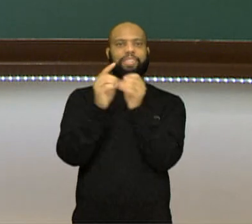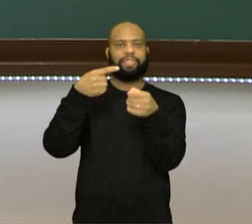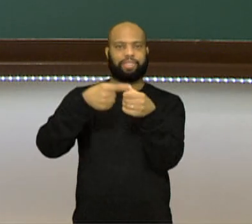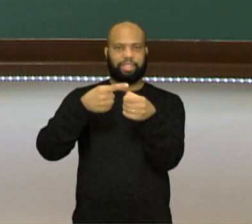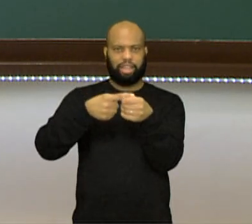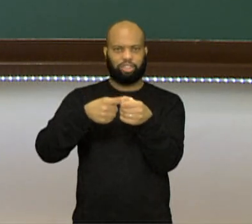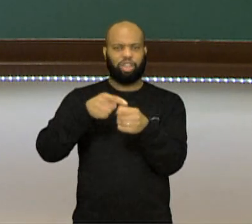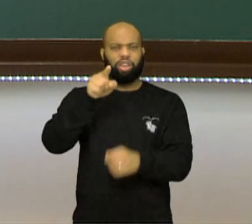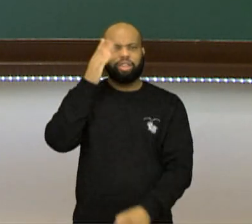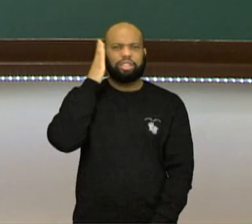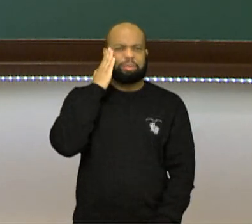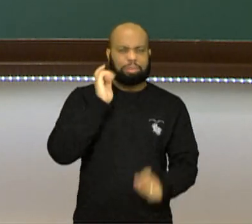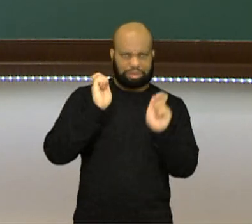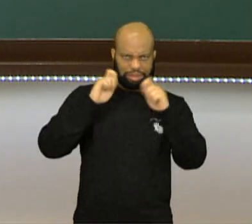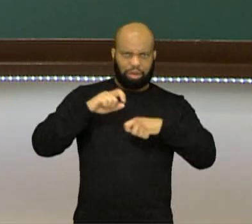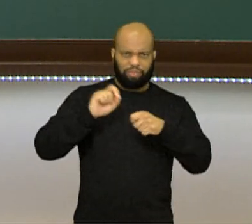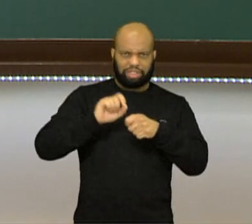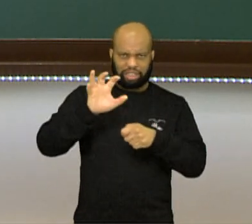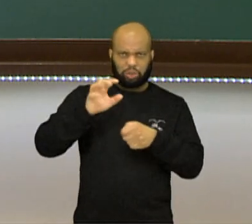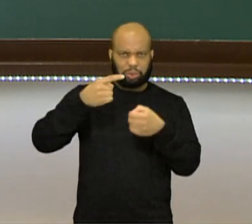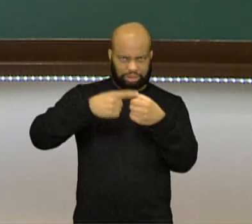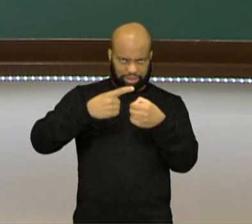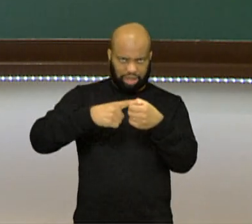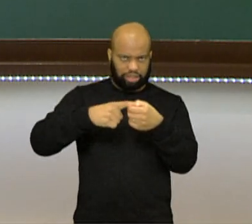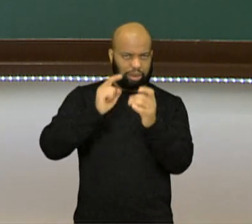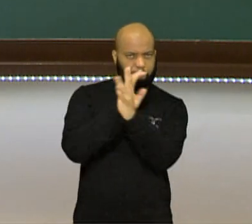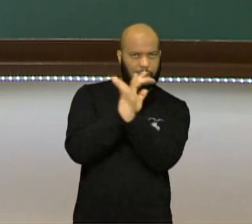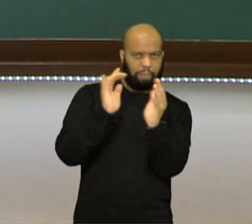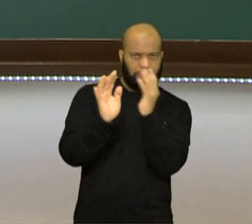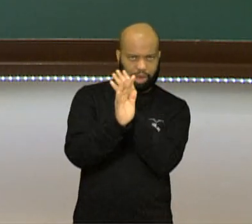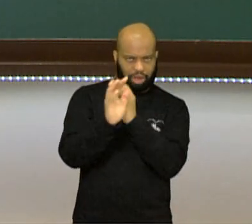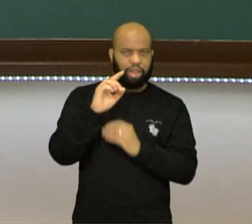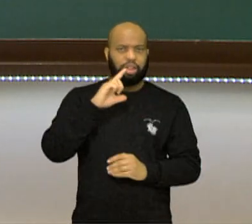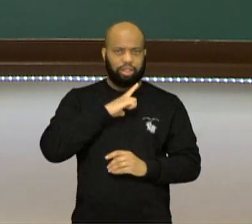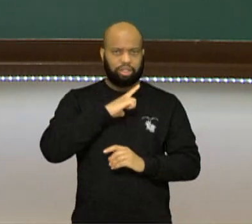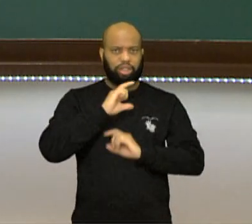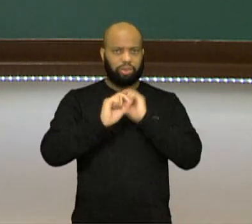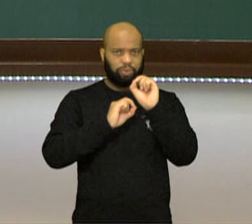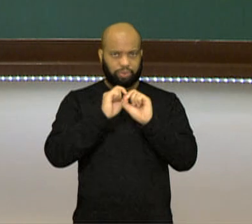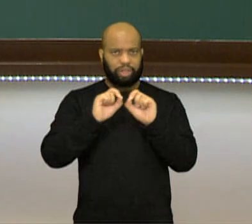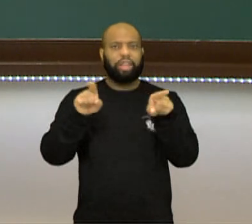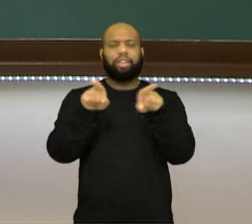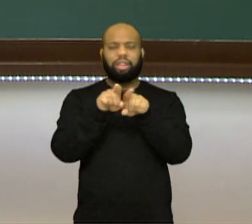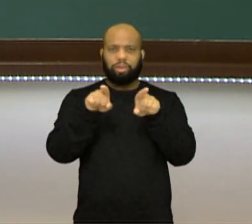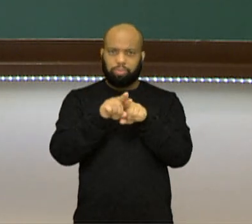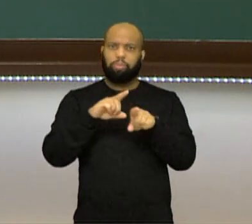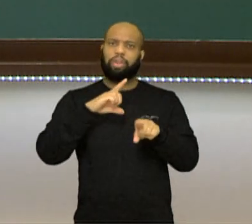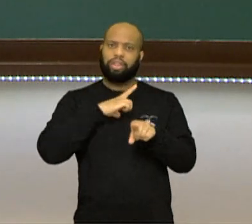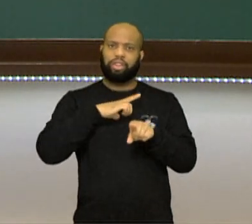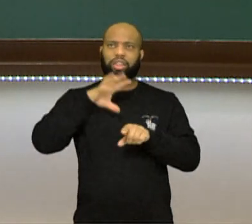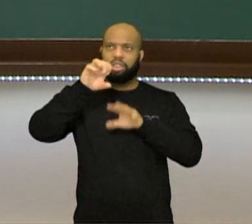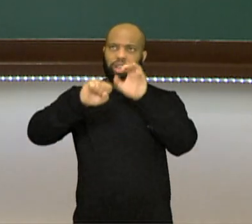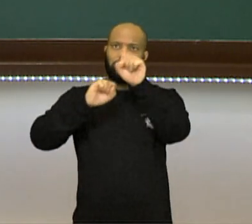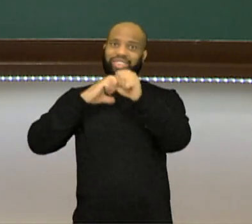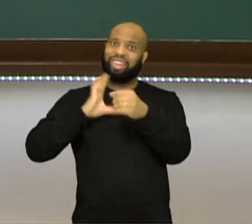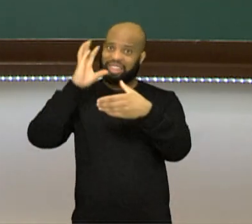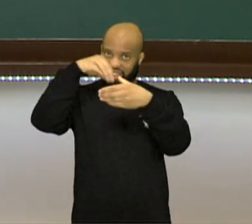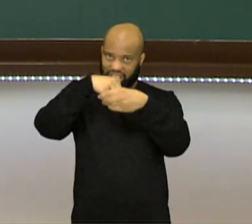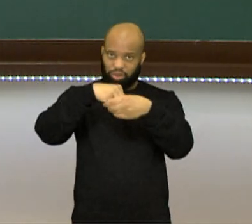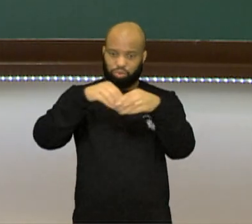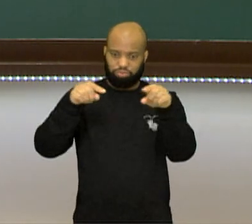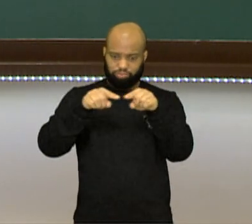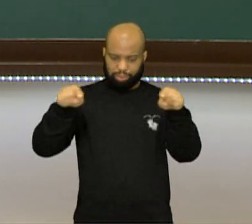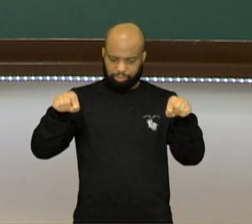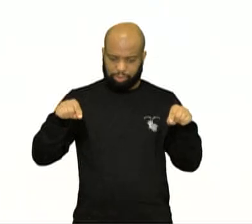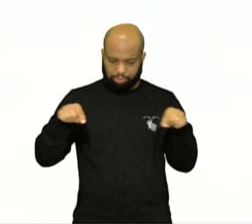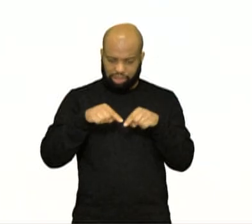meio urbano? Que existe até uma modalidade de escalada indoor? Sabia que existe isso? E aí, você sabe o que